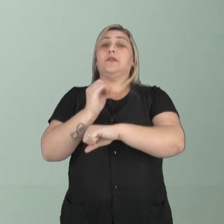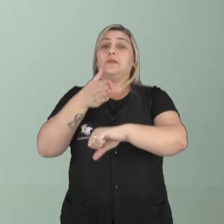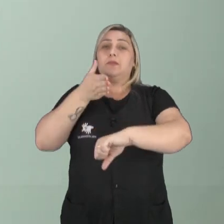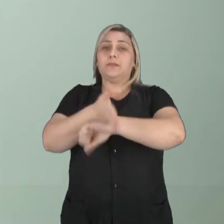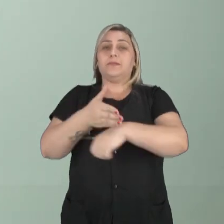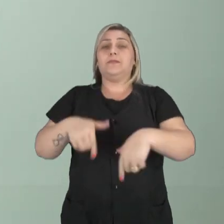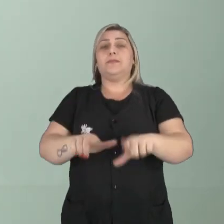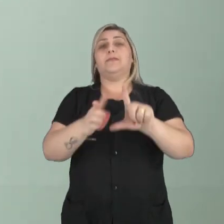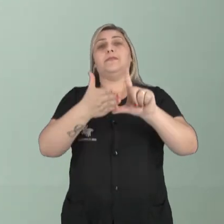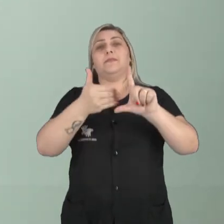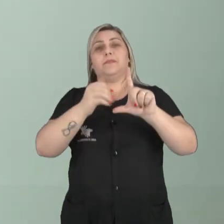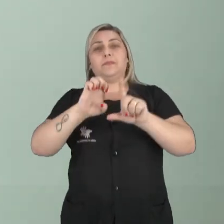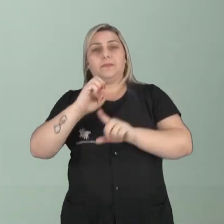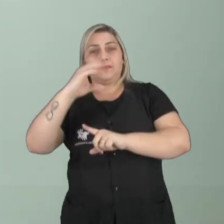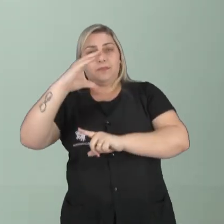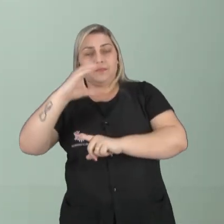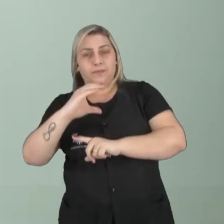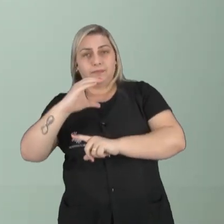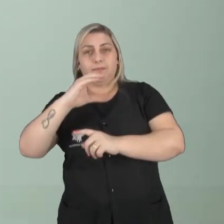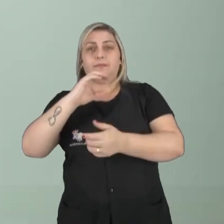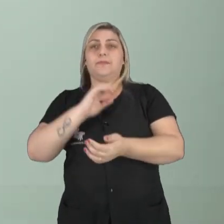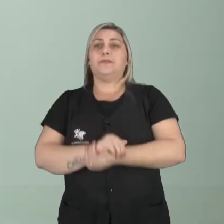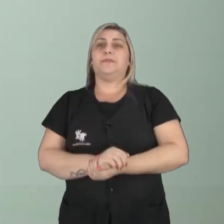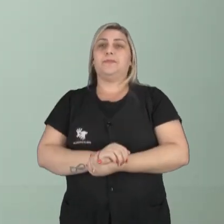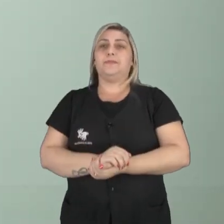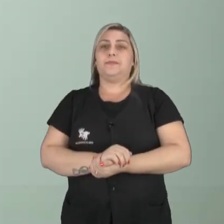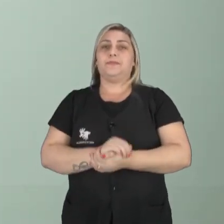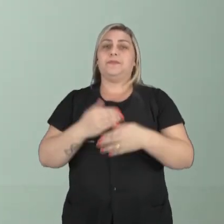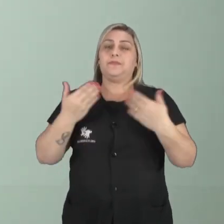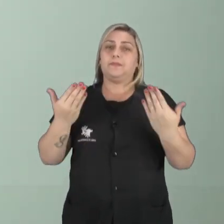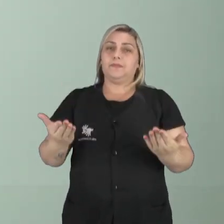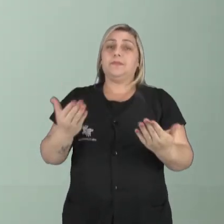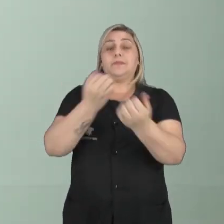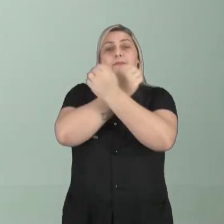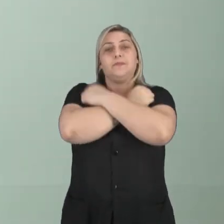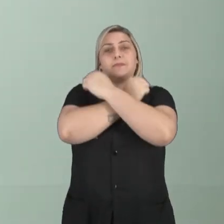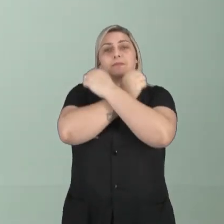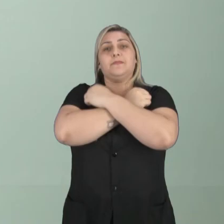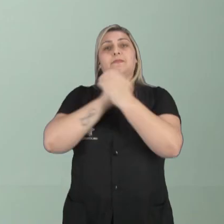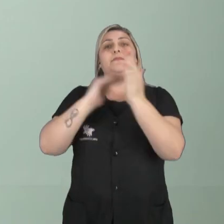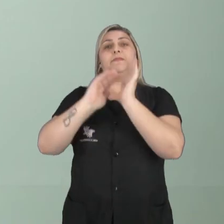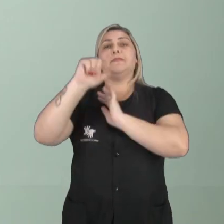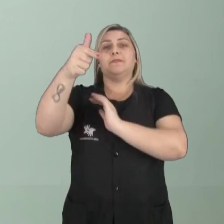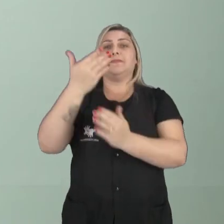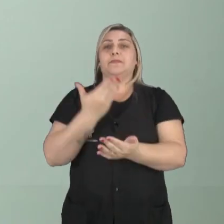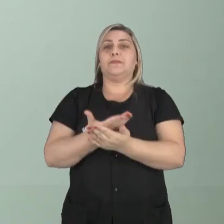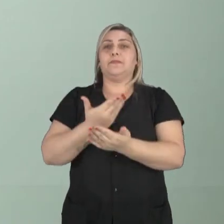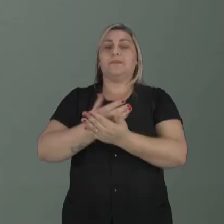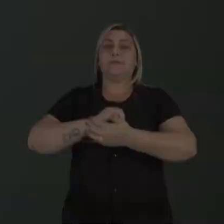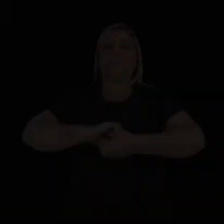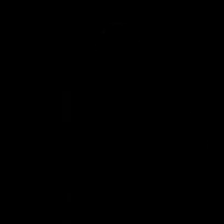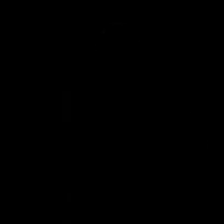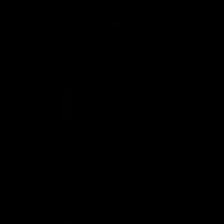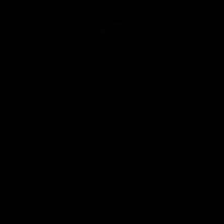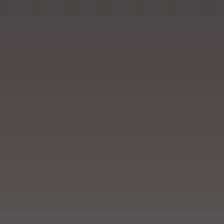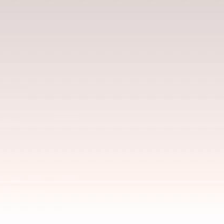basta você acessar a plataforma Eduque. Então, um abraço e até a próxima!